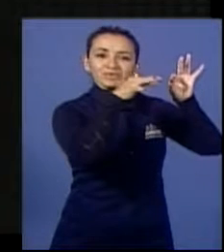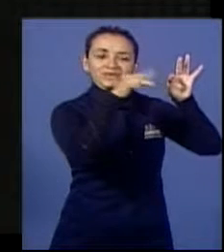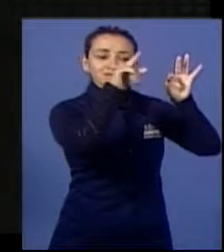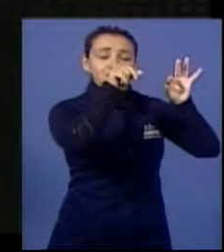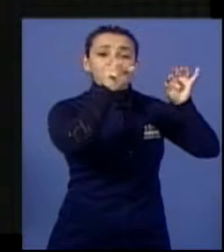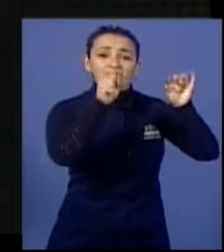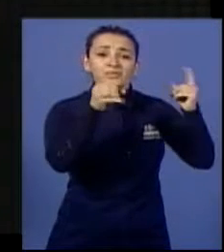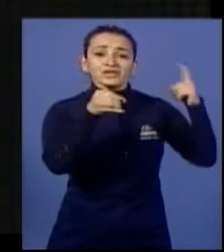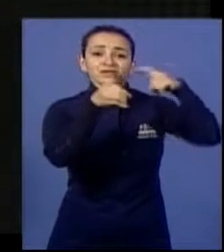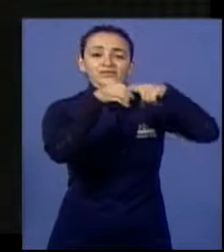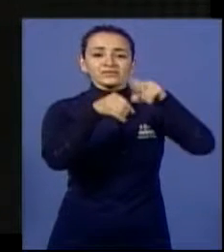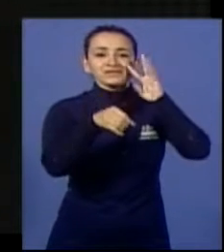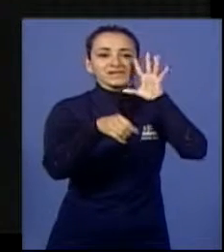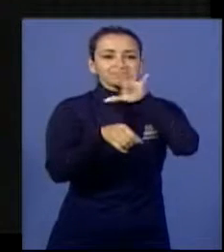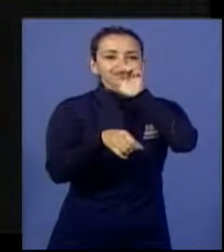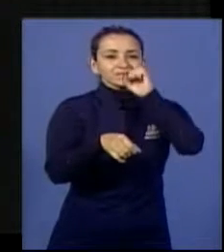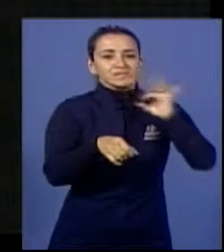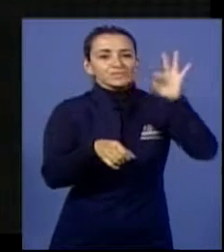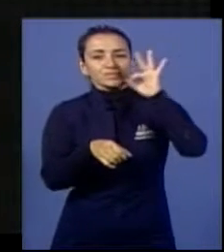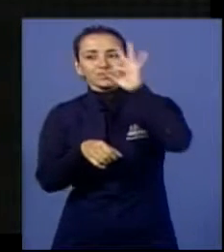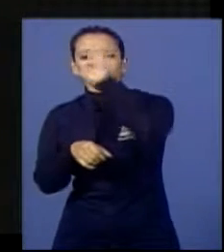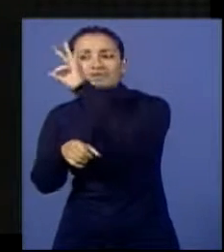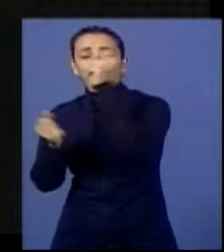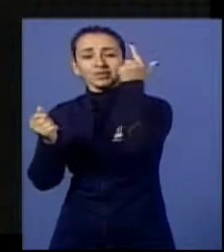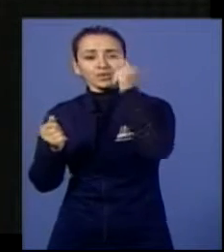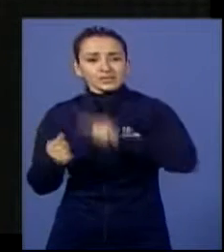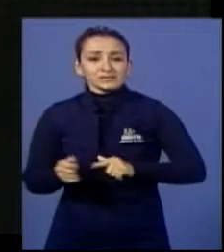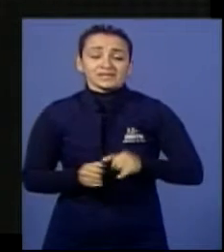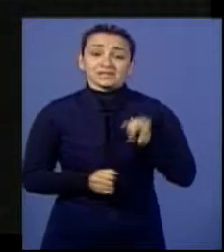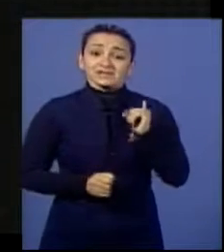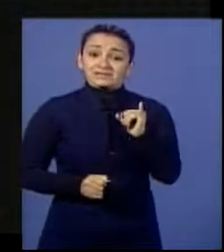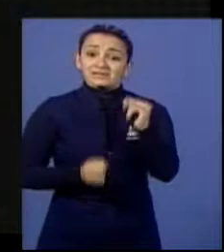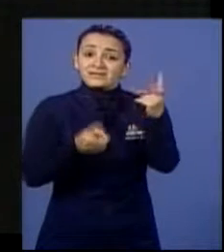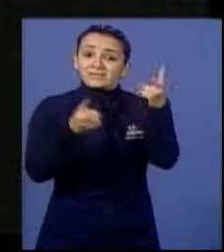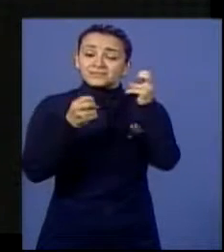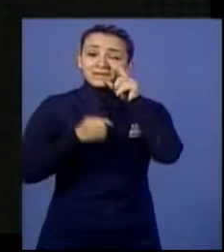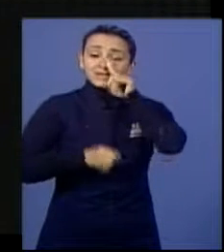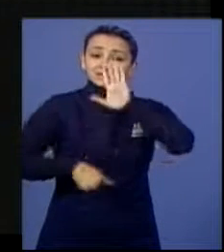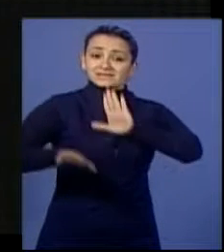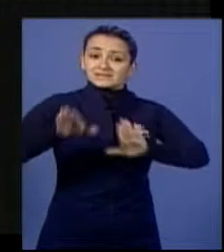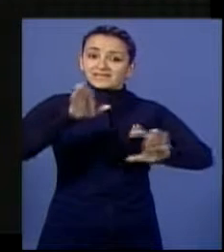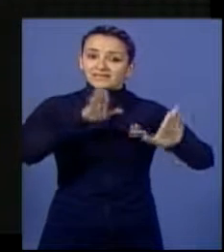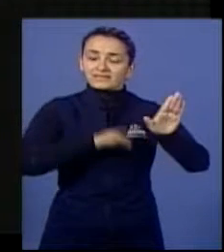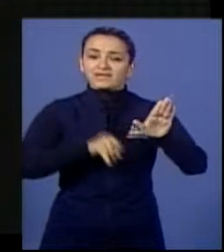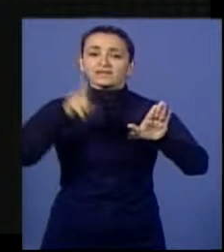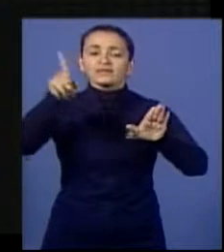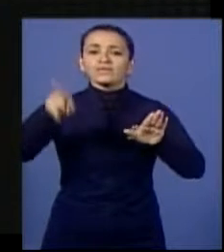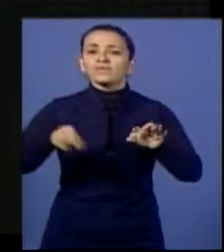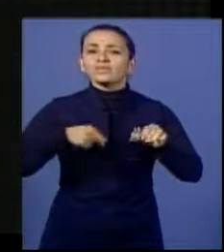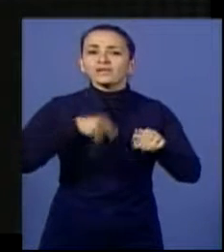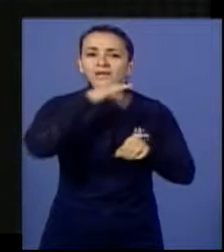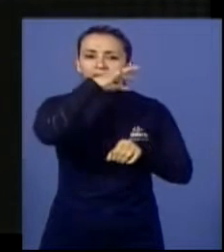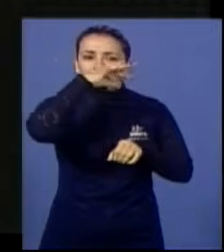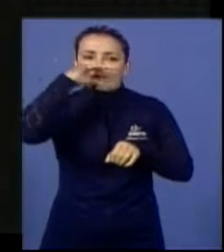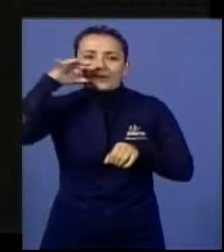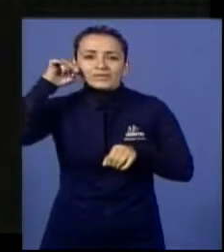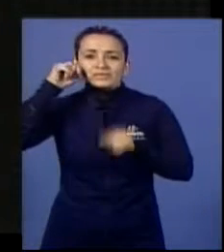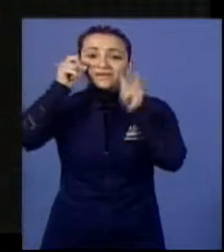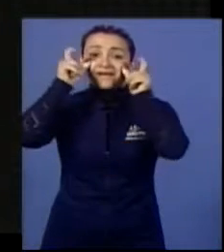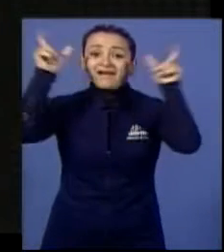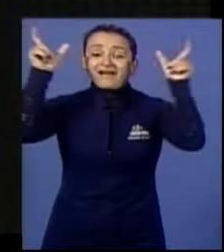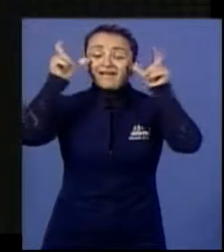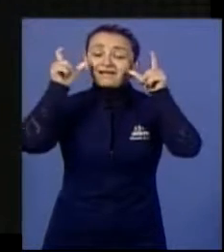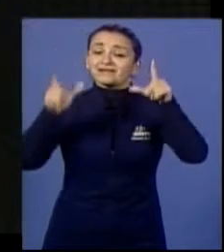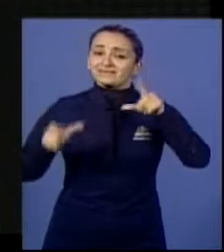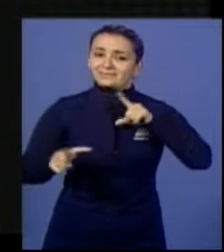cadê o composto A? Daqui a pouco aparece. Calma, não fique nervoso. Quando pressentem o perigo, expelem um feromônio de alarme, que daí é o composto B. A gente também tem.